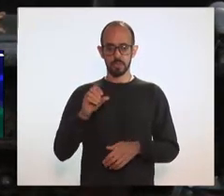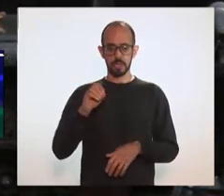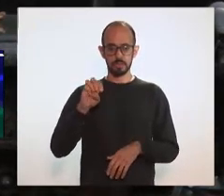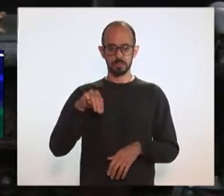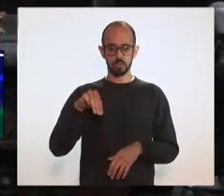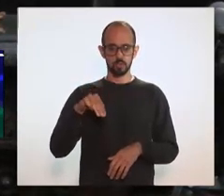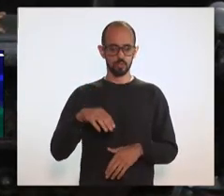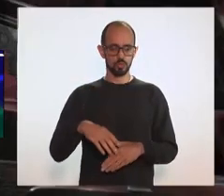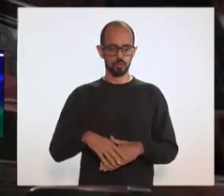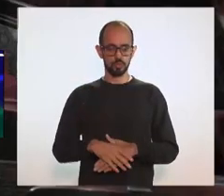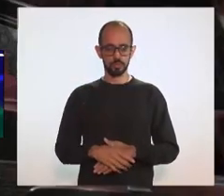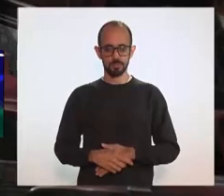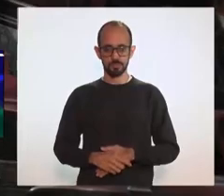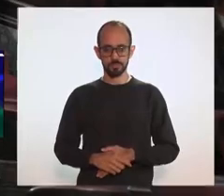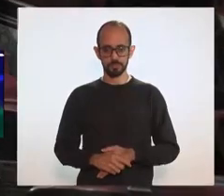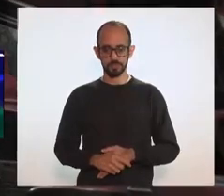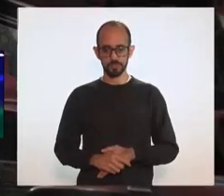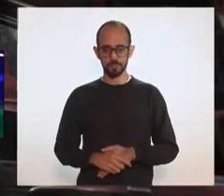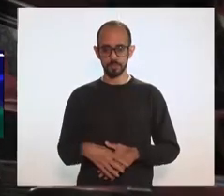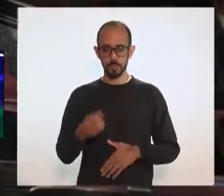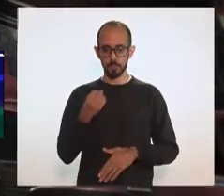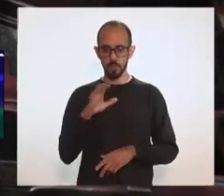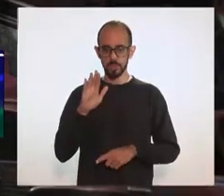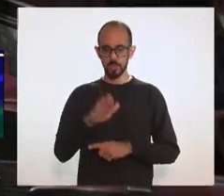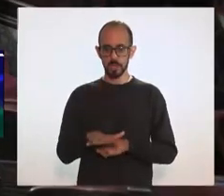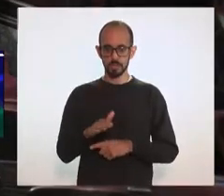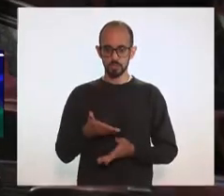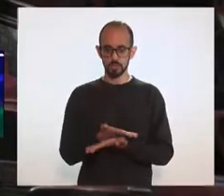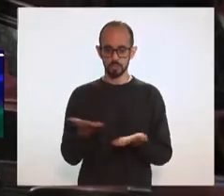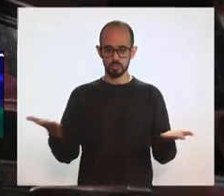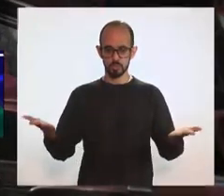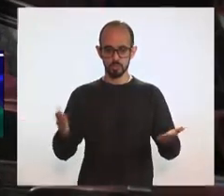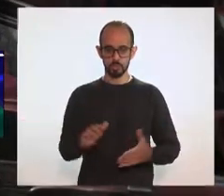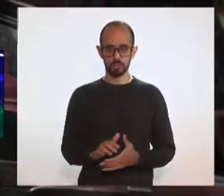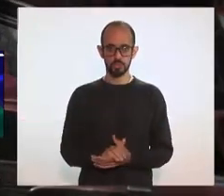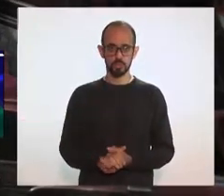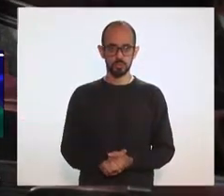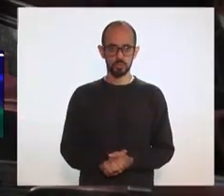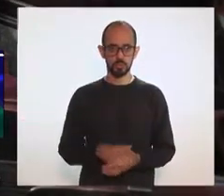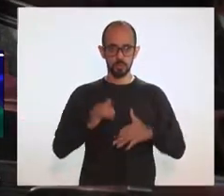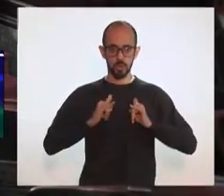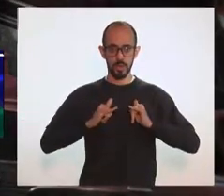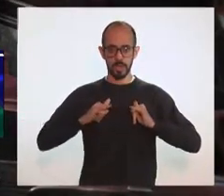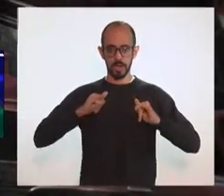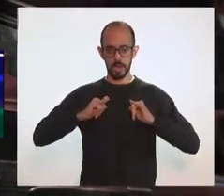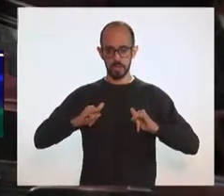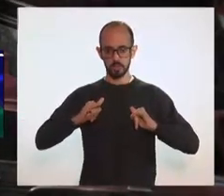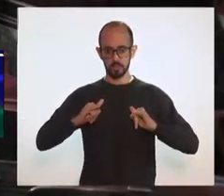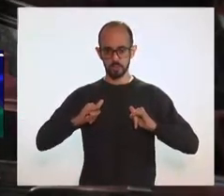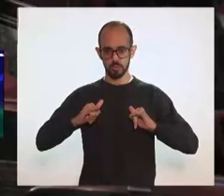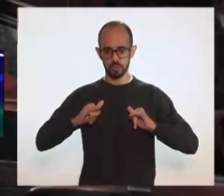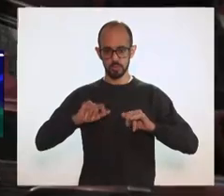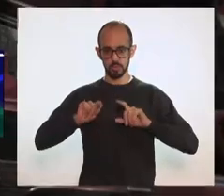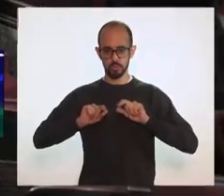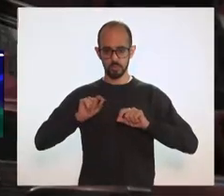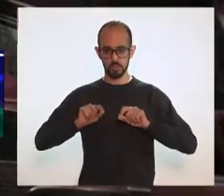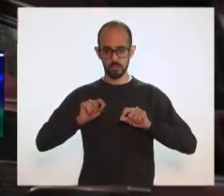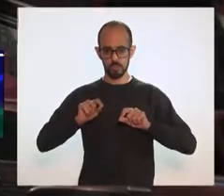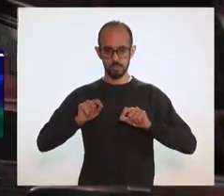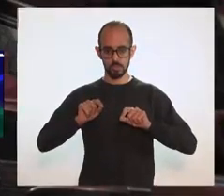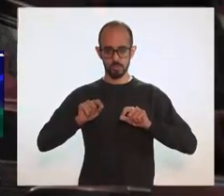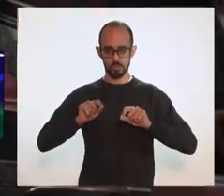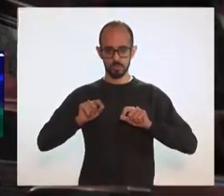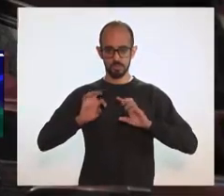minutos. Boa tarde. O meu recado hoje vai para